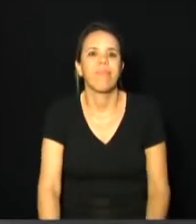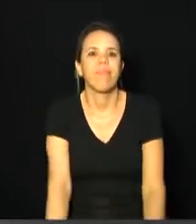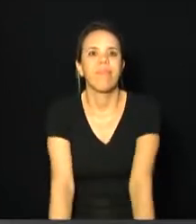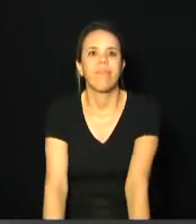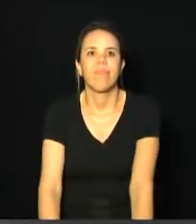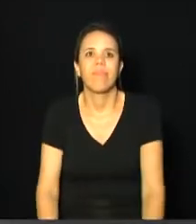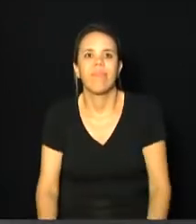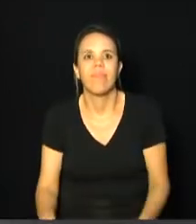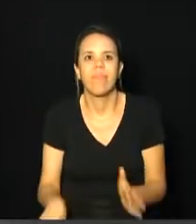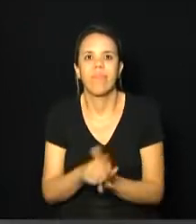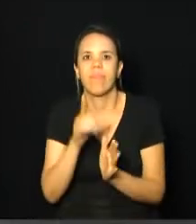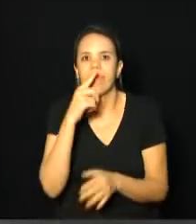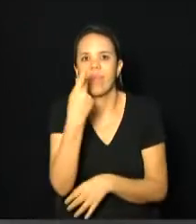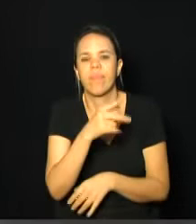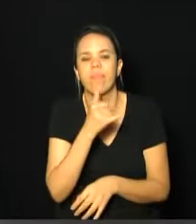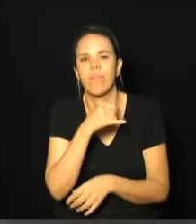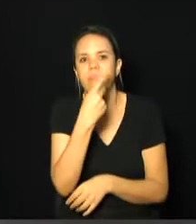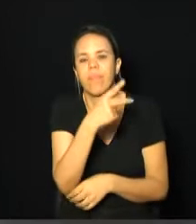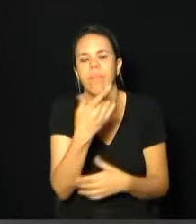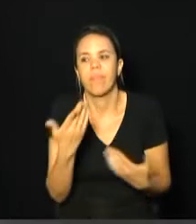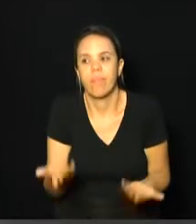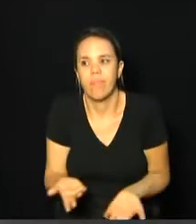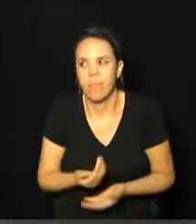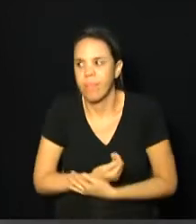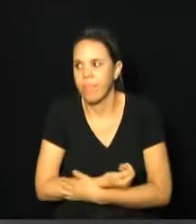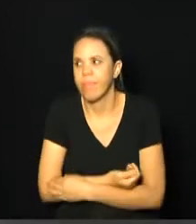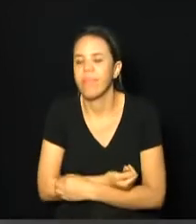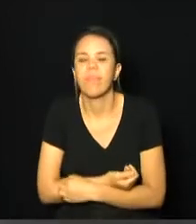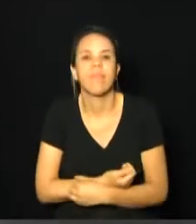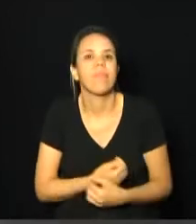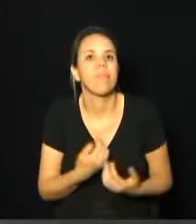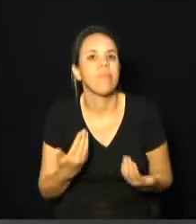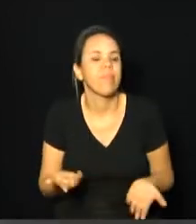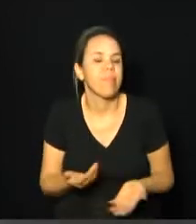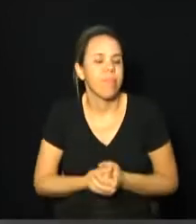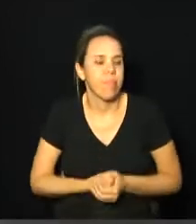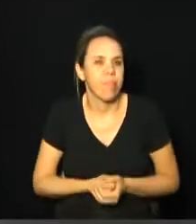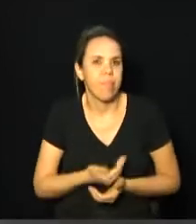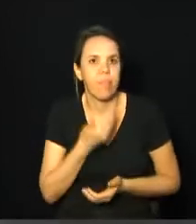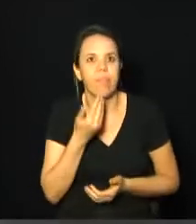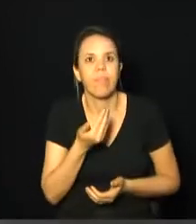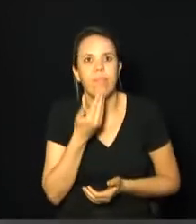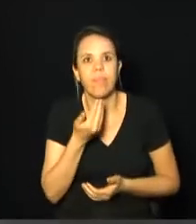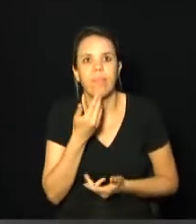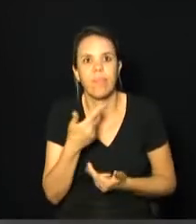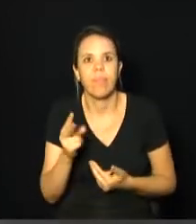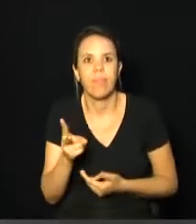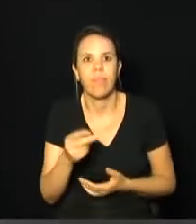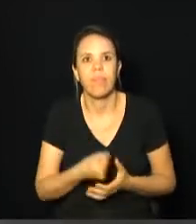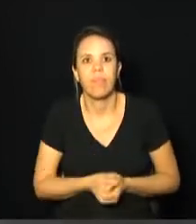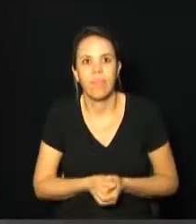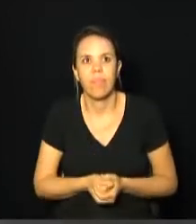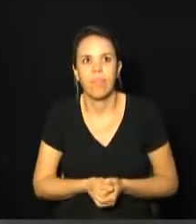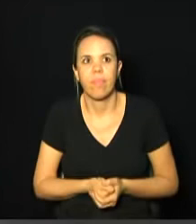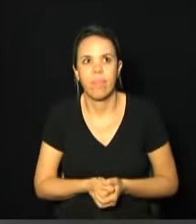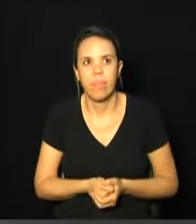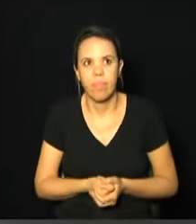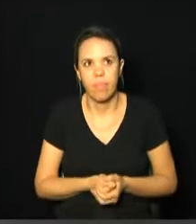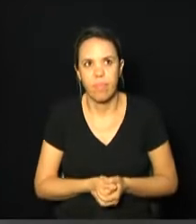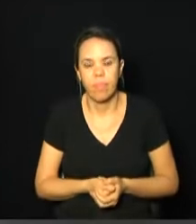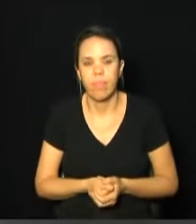chega água para eles, chega energia para eles. Então, é fácil, a coisa continua.